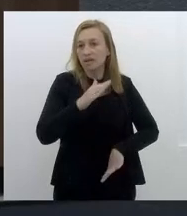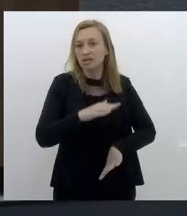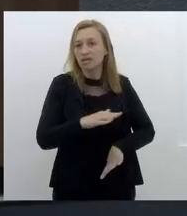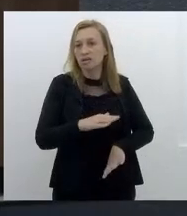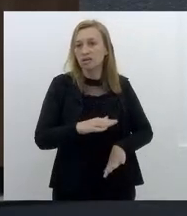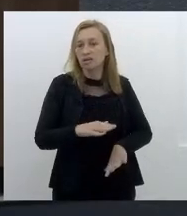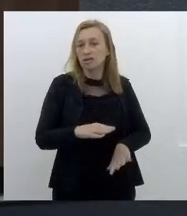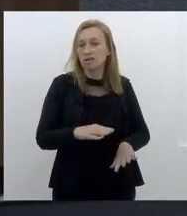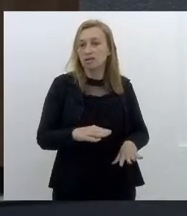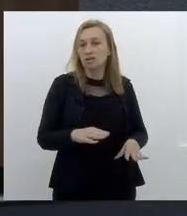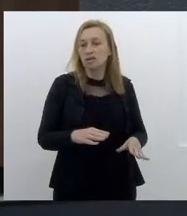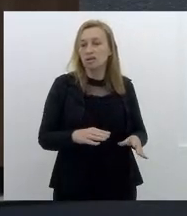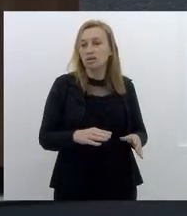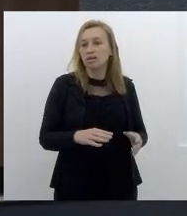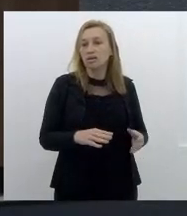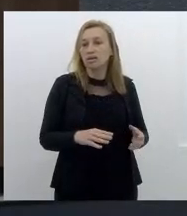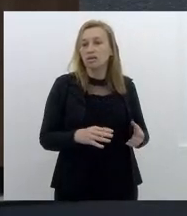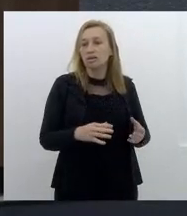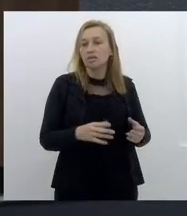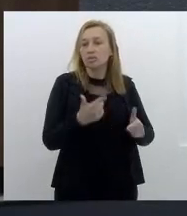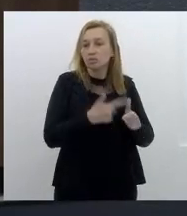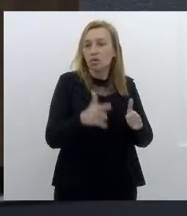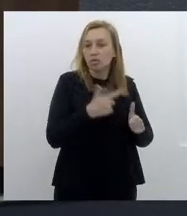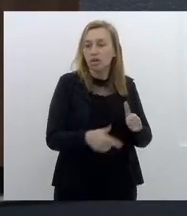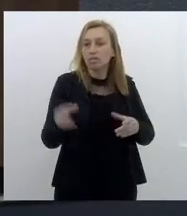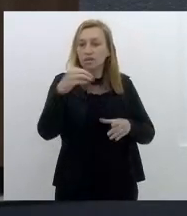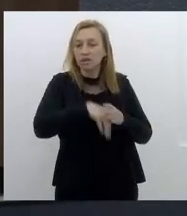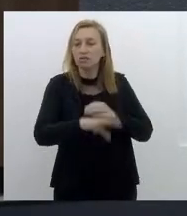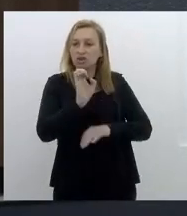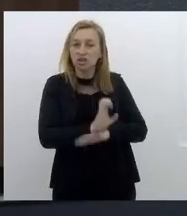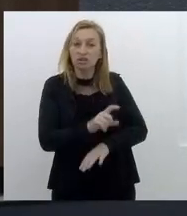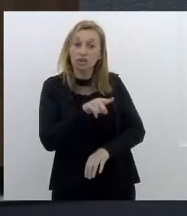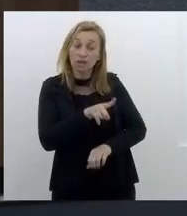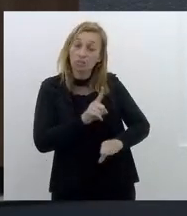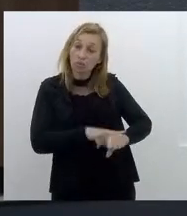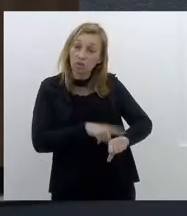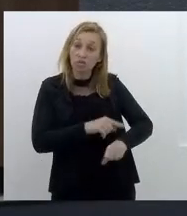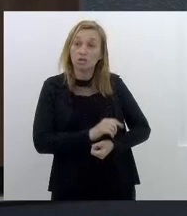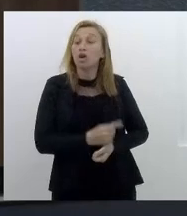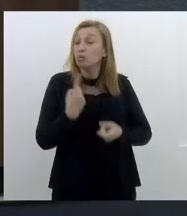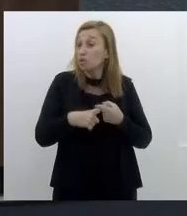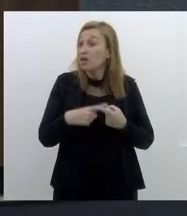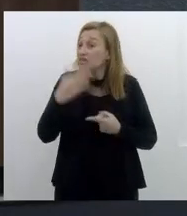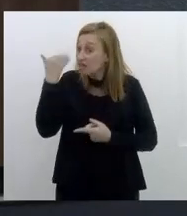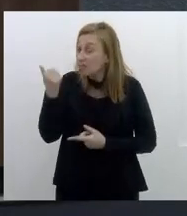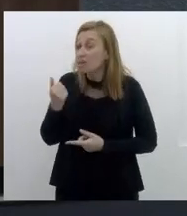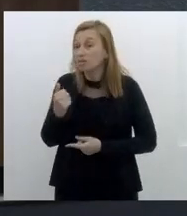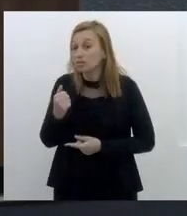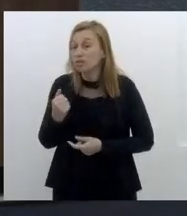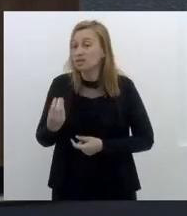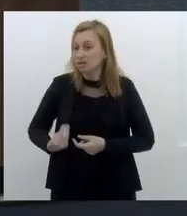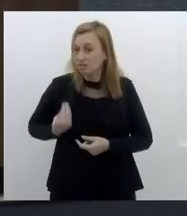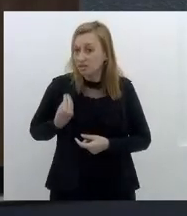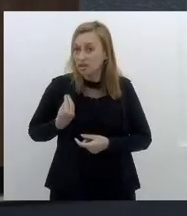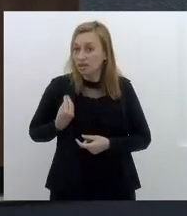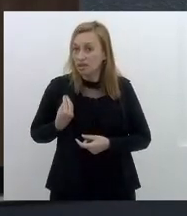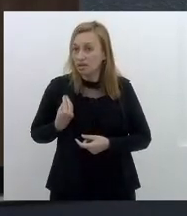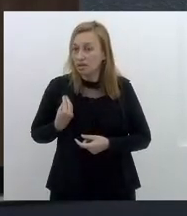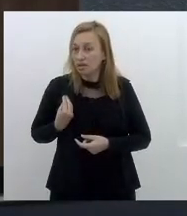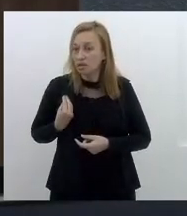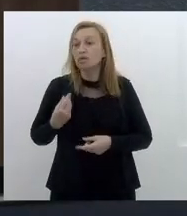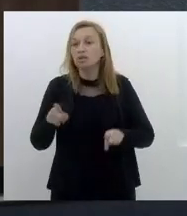o caos instalado no estado naquele momento porque sabemos que na vida